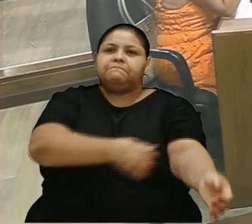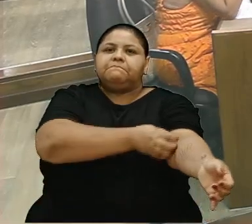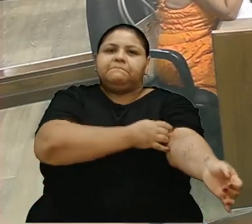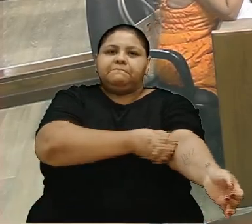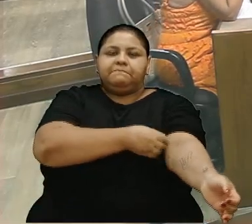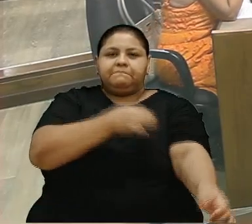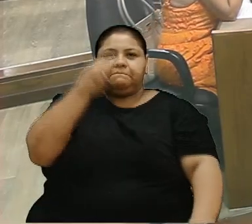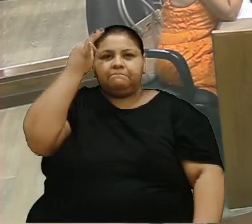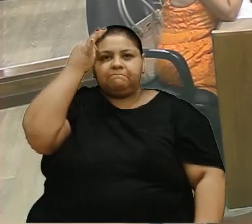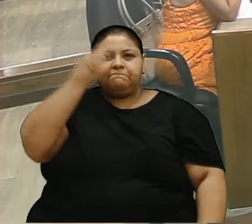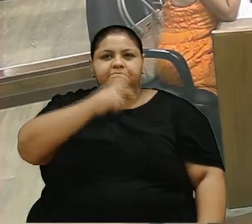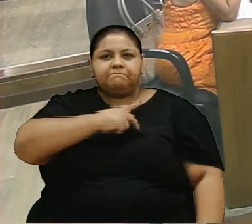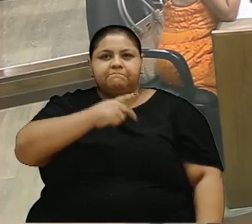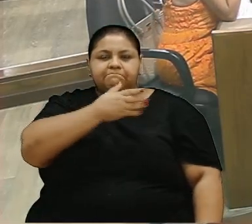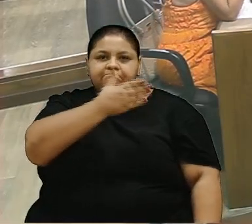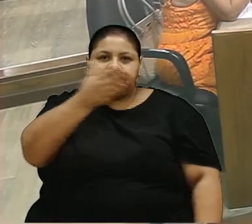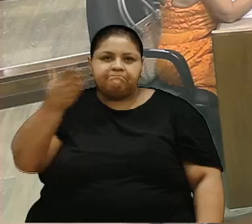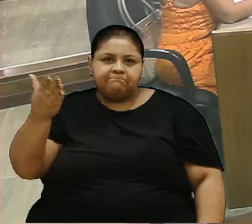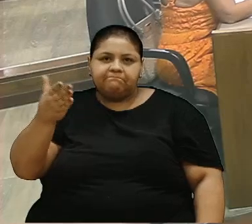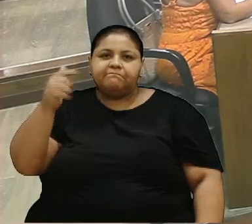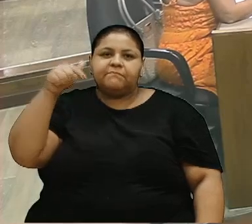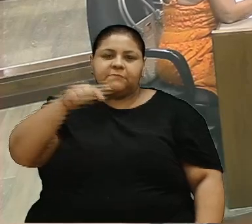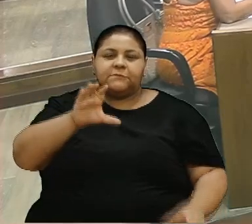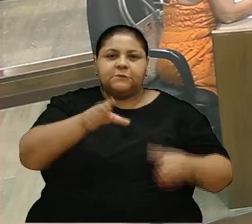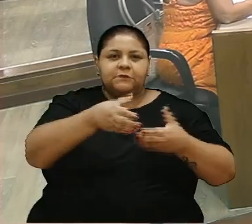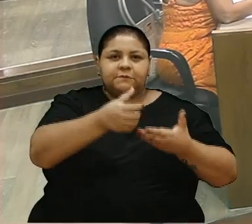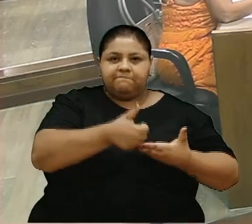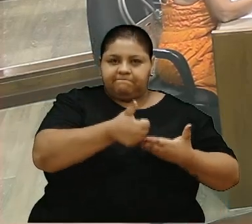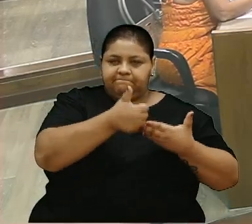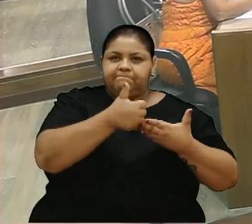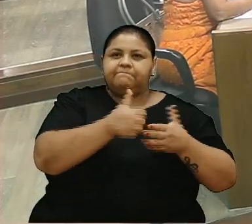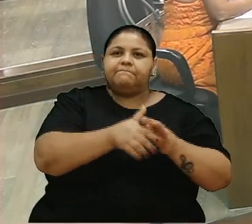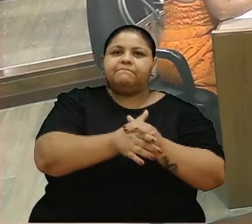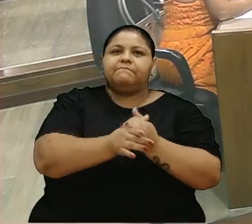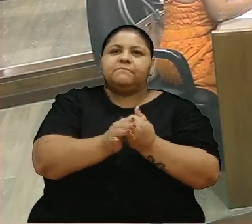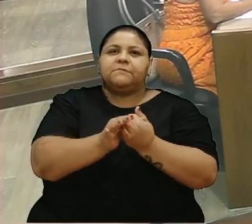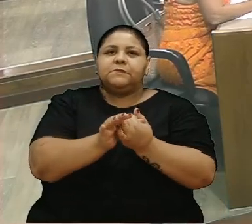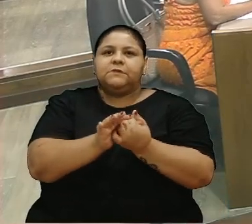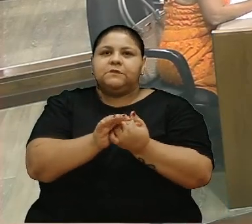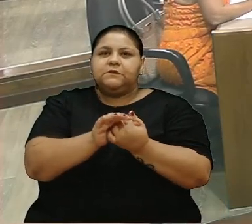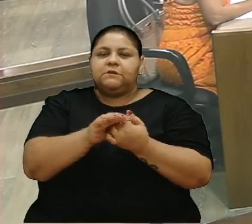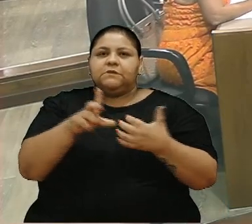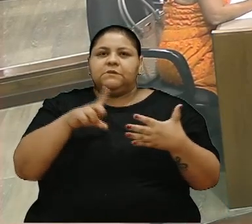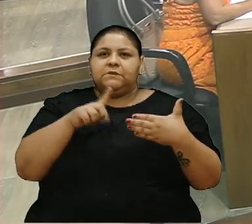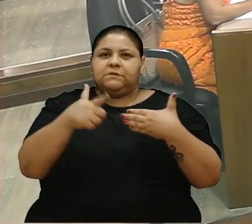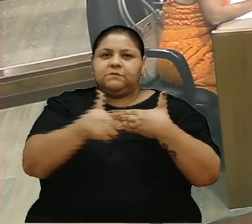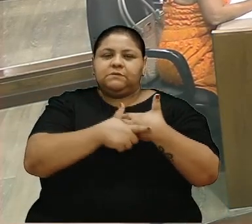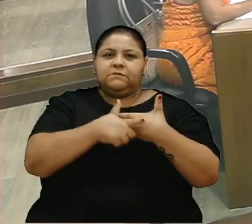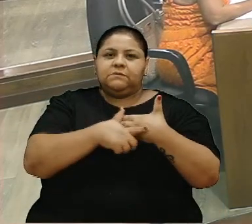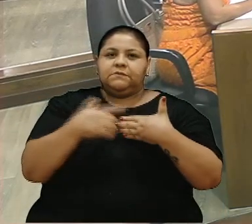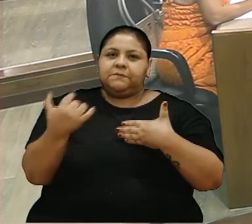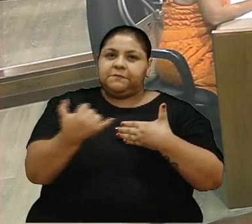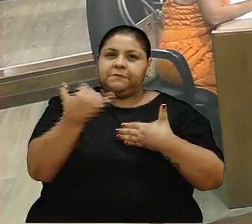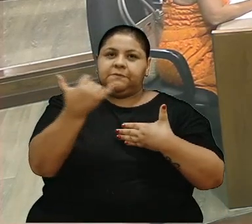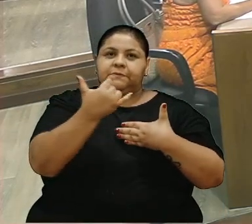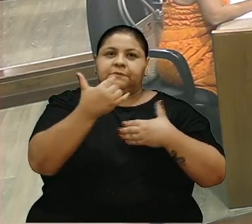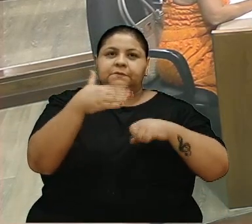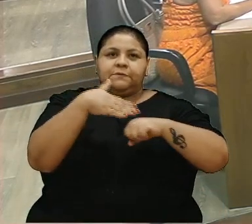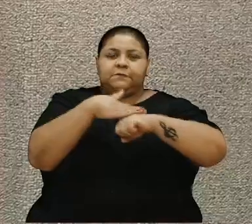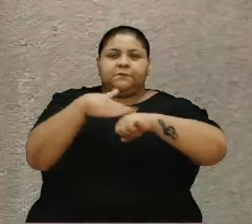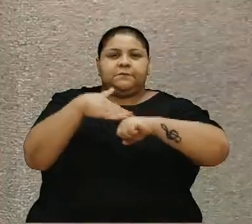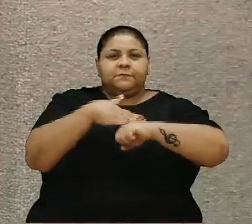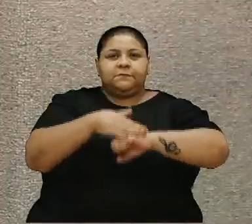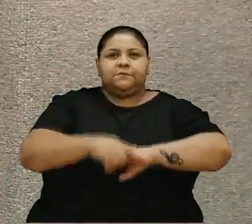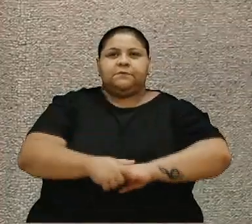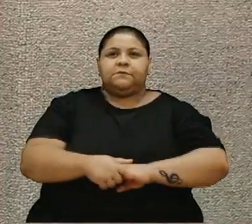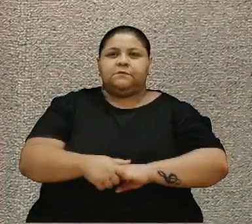Entendo, senhor presidente, senhores vereadores, que essa frente ela cumpre um papel importantíssimo, né, de diálogo